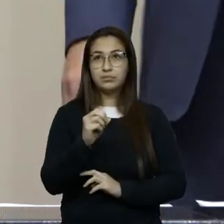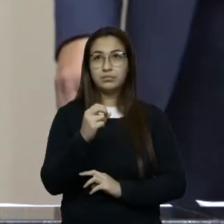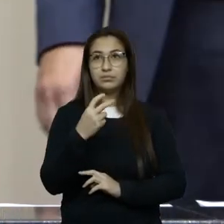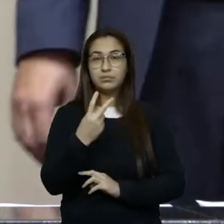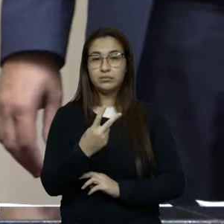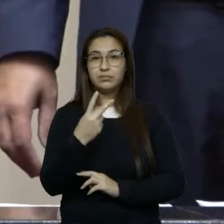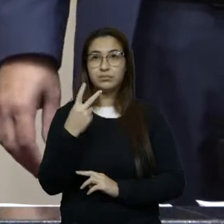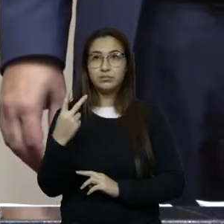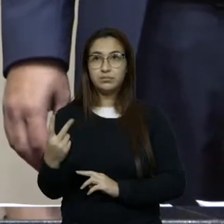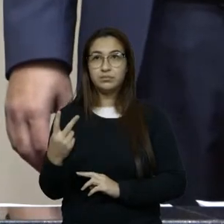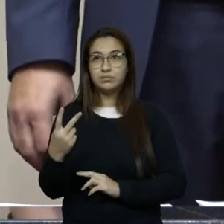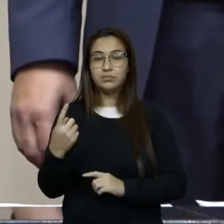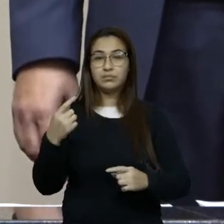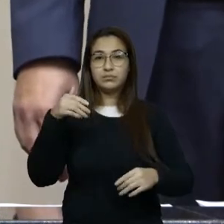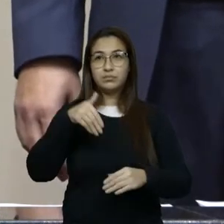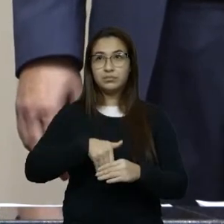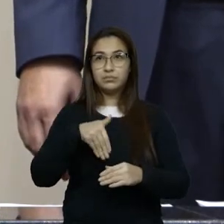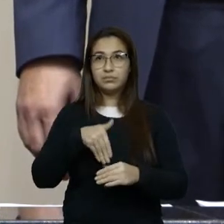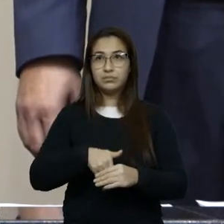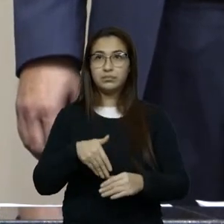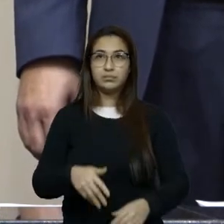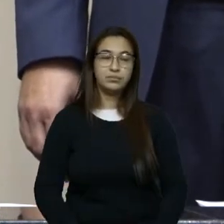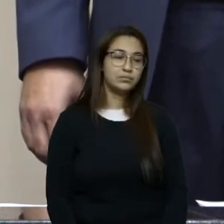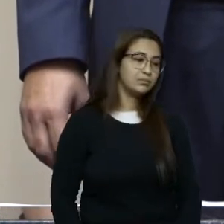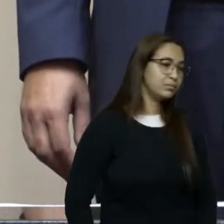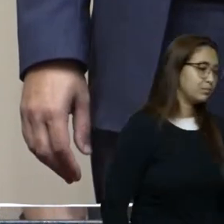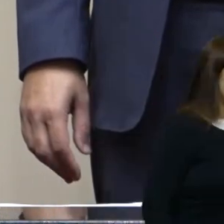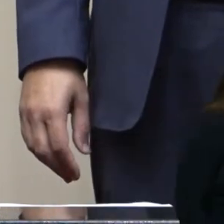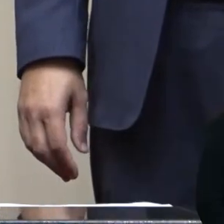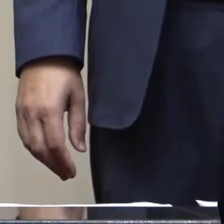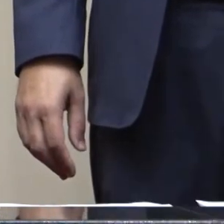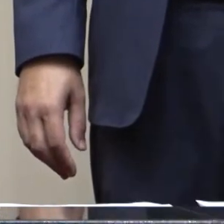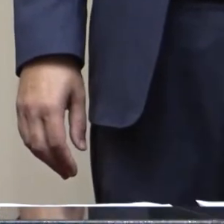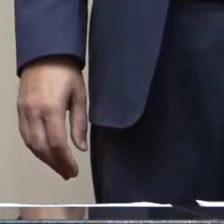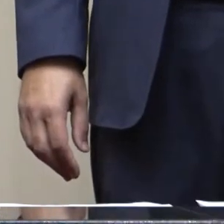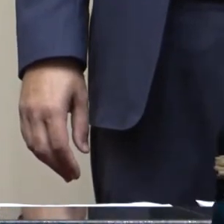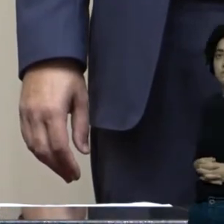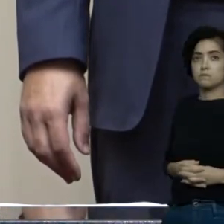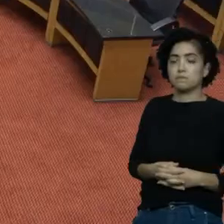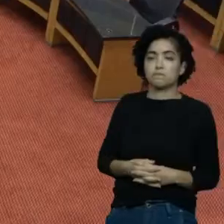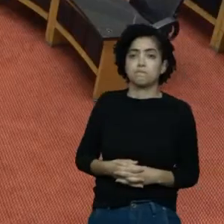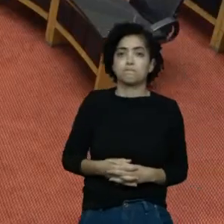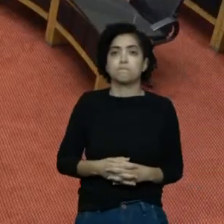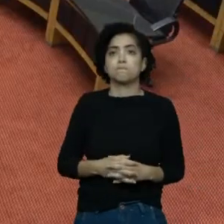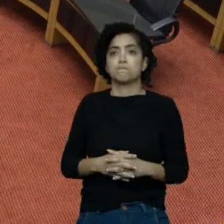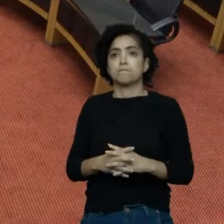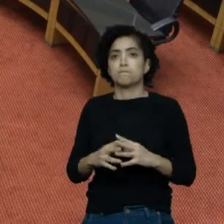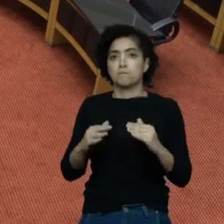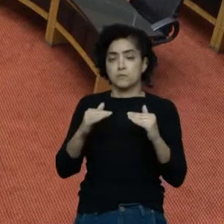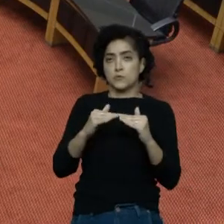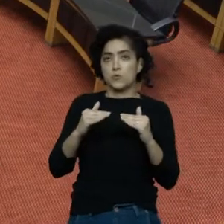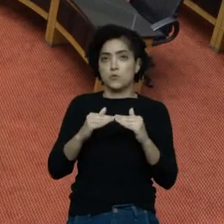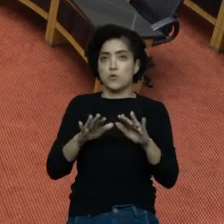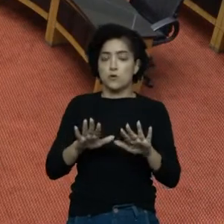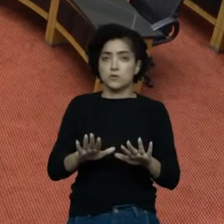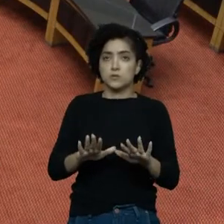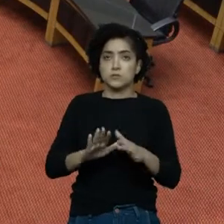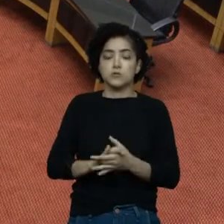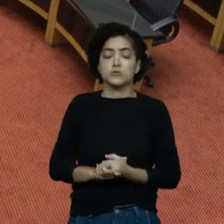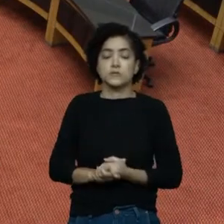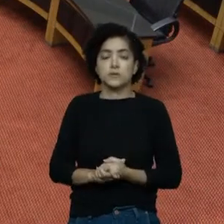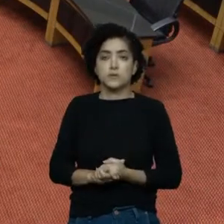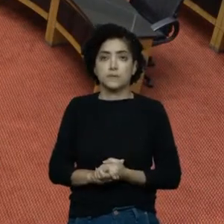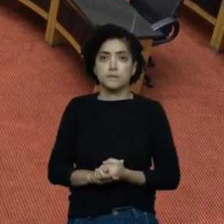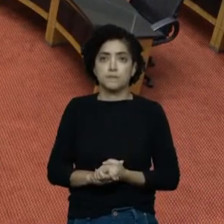1022 em votação os deputados que concordam permaneçam como se encontram